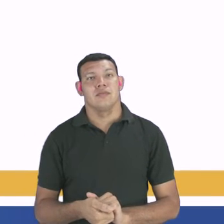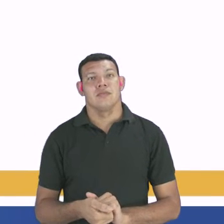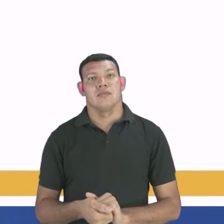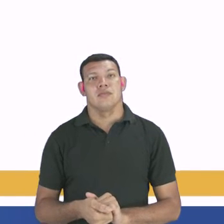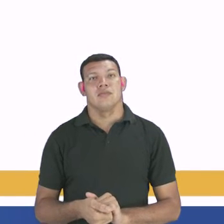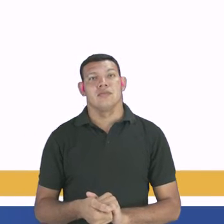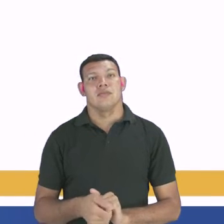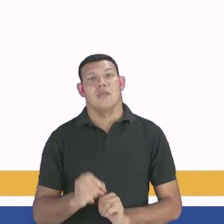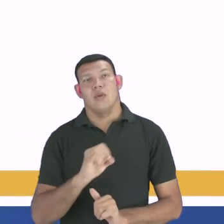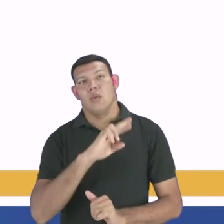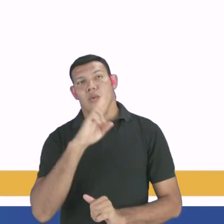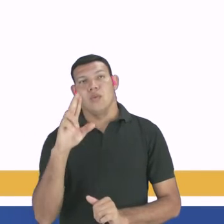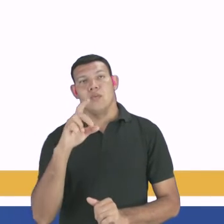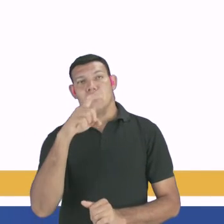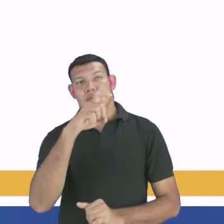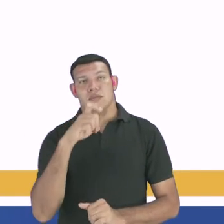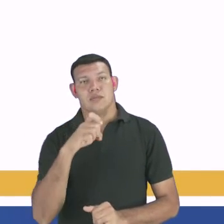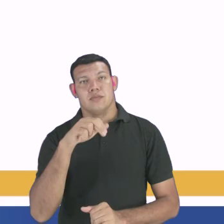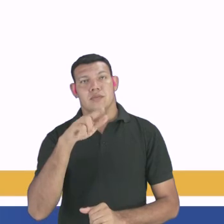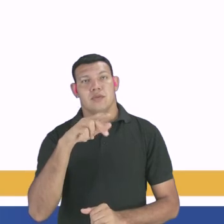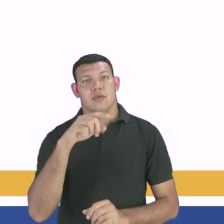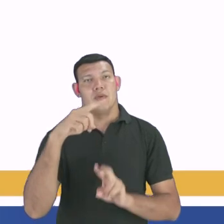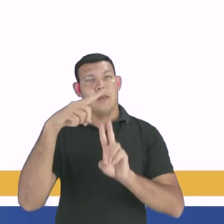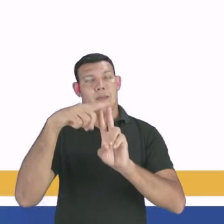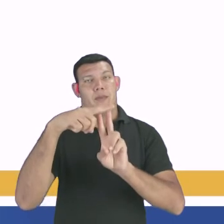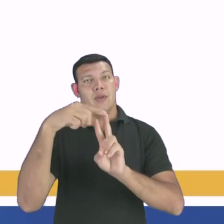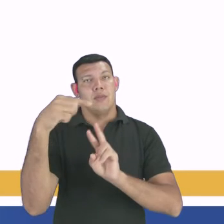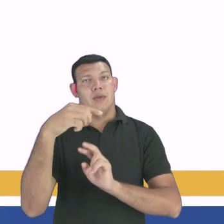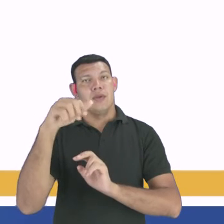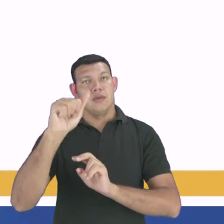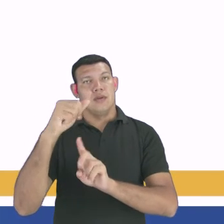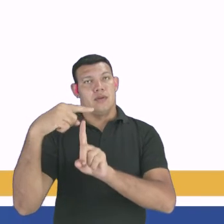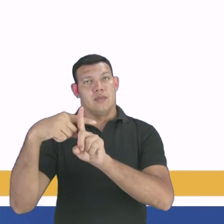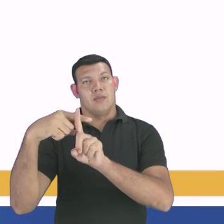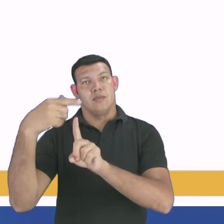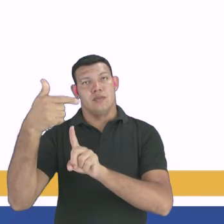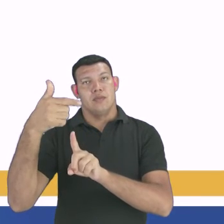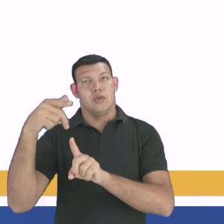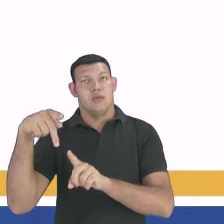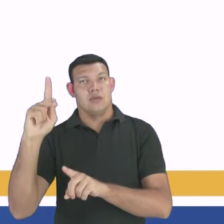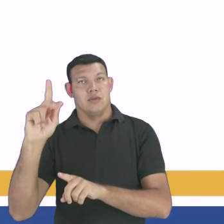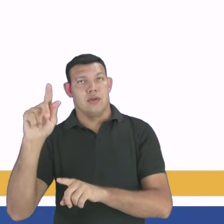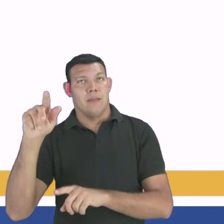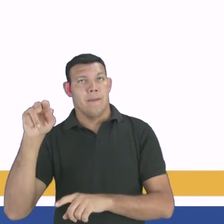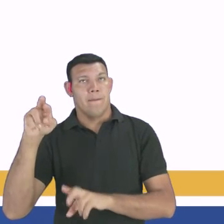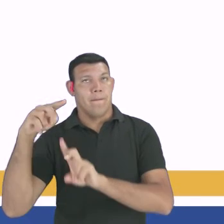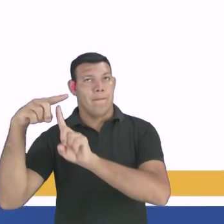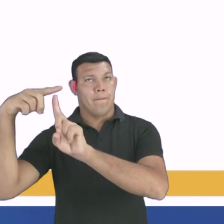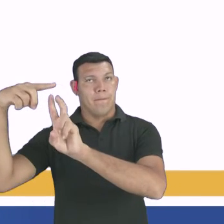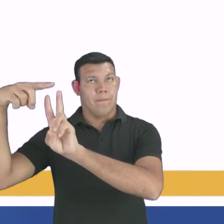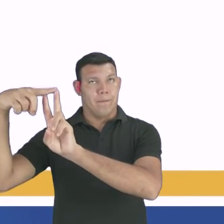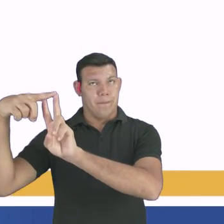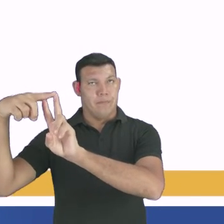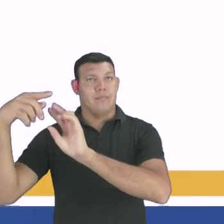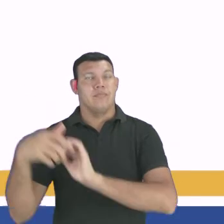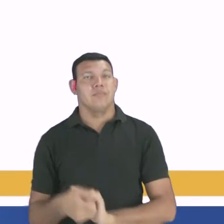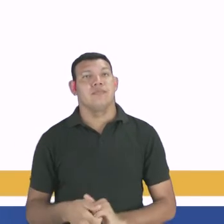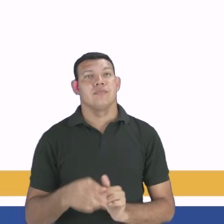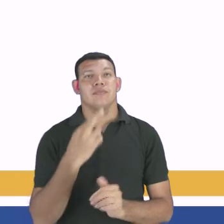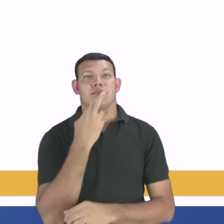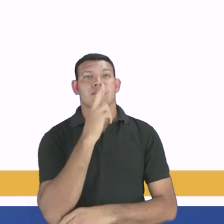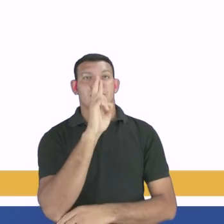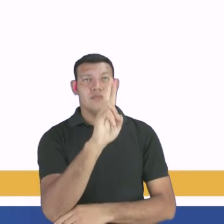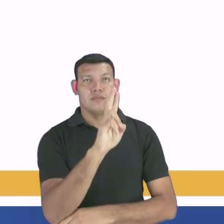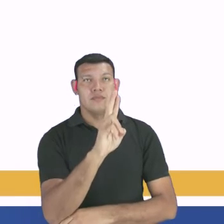esse cara pertence aos inteiros tudo bem e vamos a segunda equação fundamental da mesma